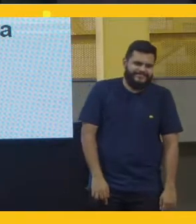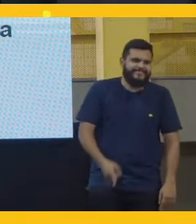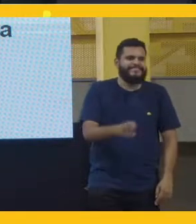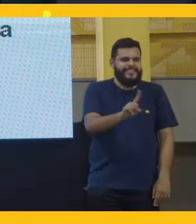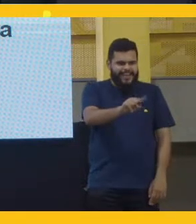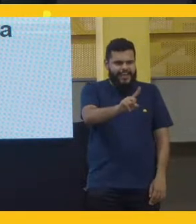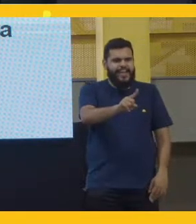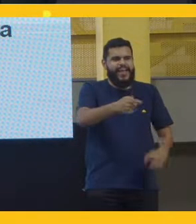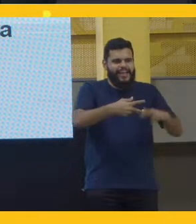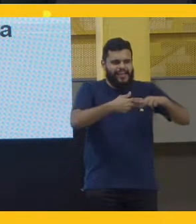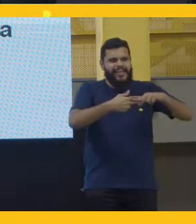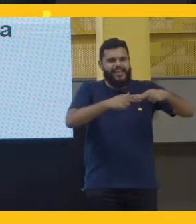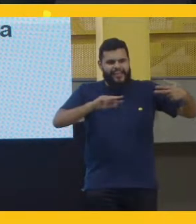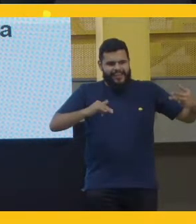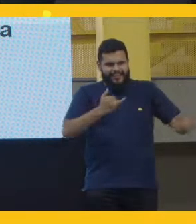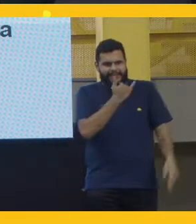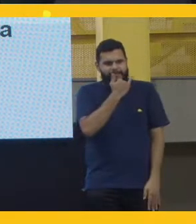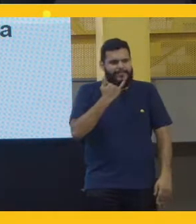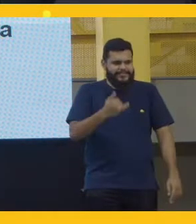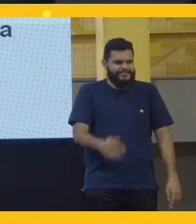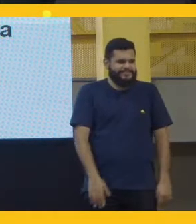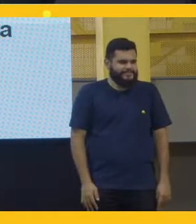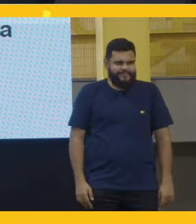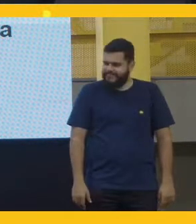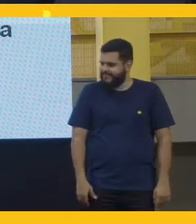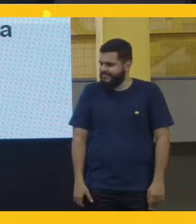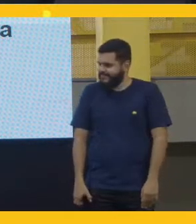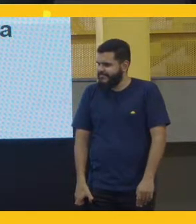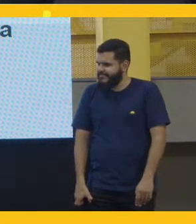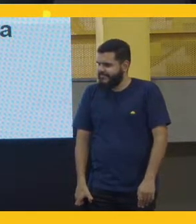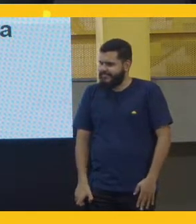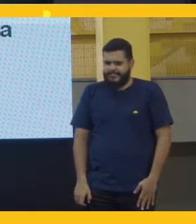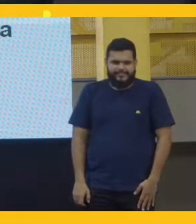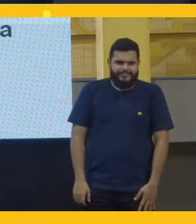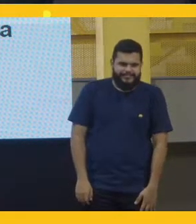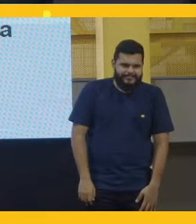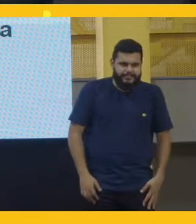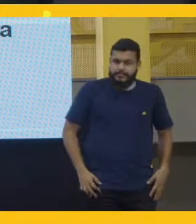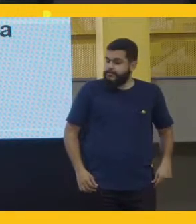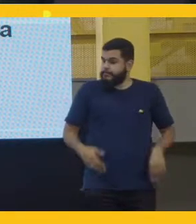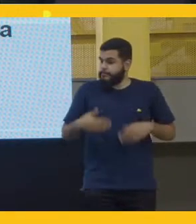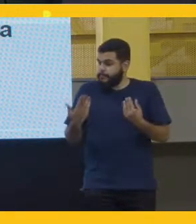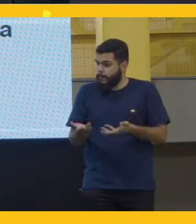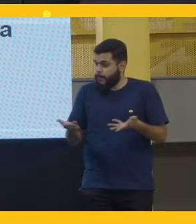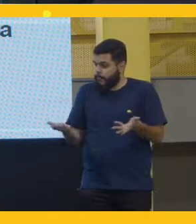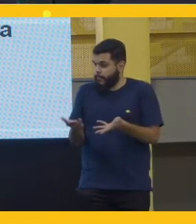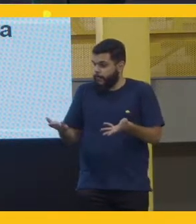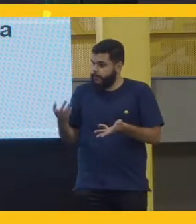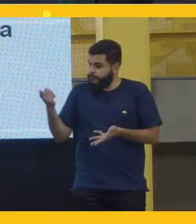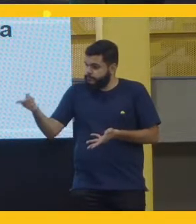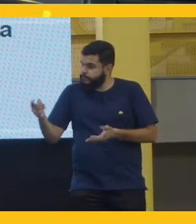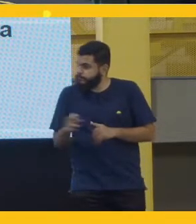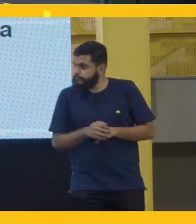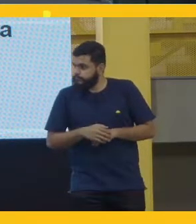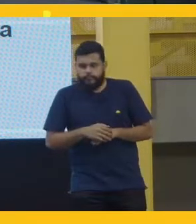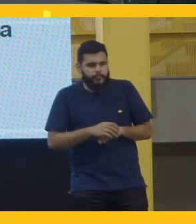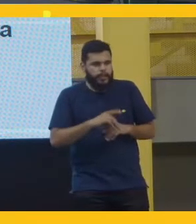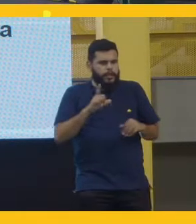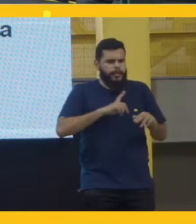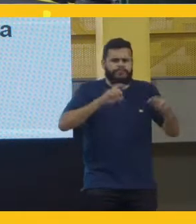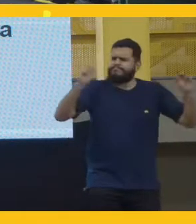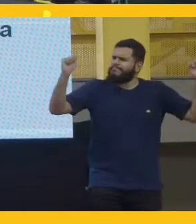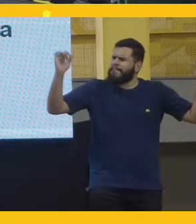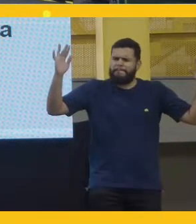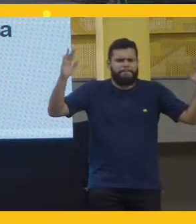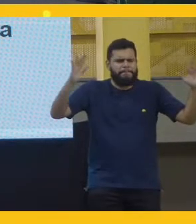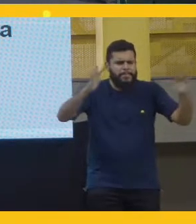Será, né? Deixa eu ver. Vai que tem uma amiga dela aqui, né? Bom, agora ele fala aqui que o fato de haver muita luz